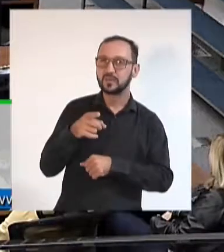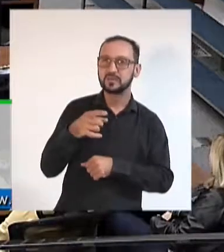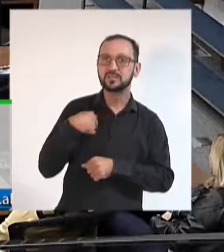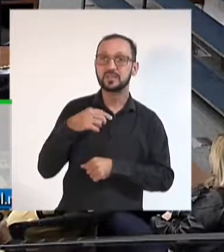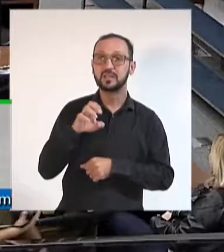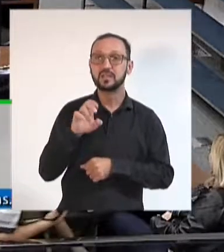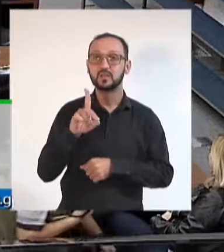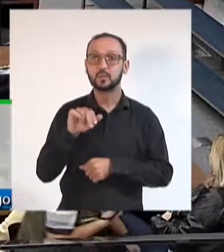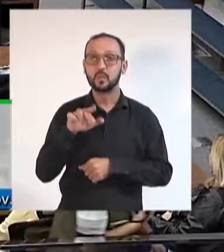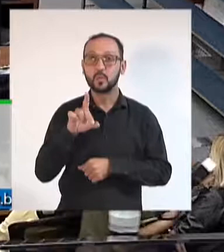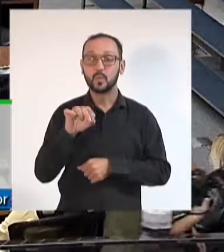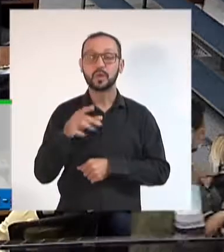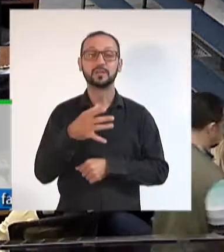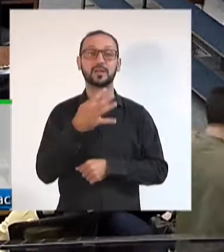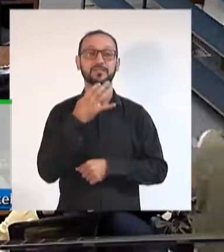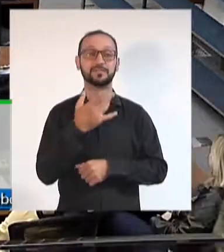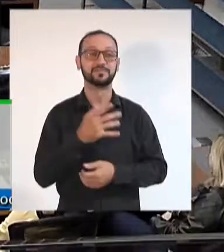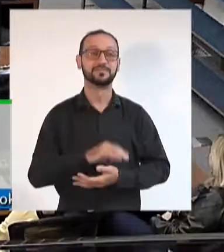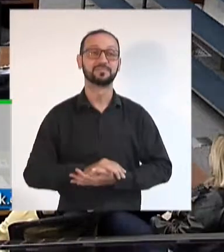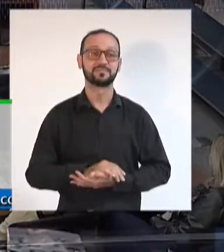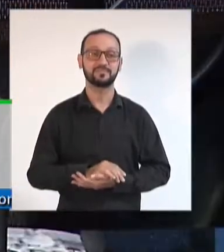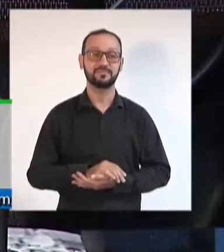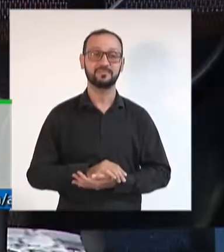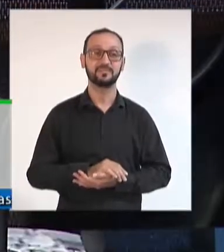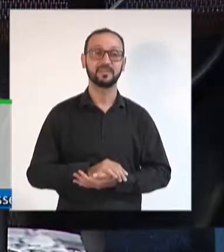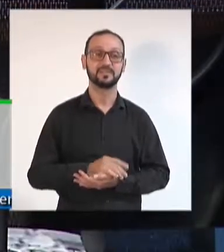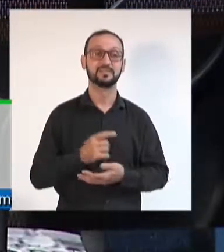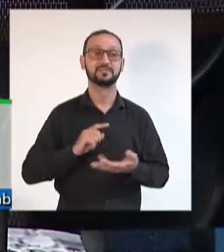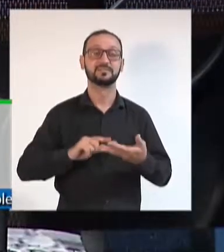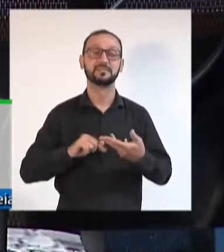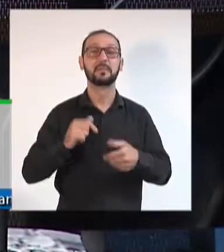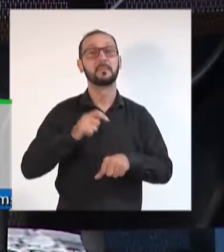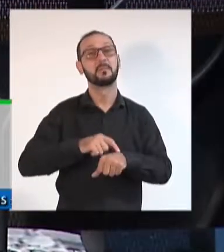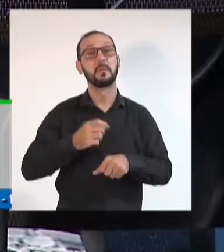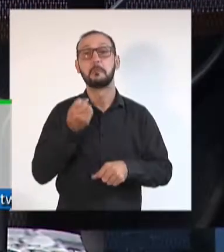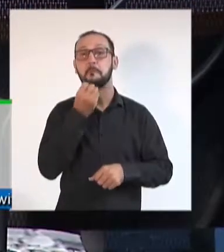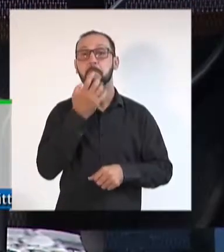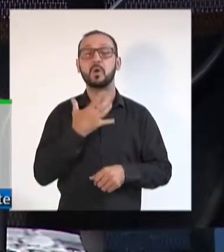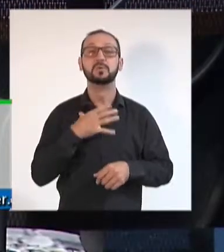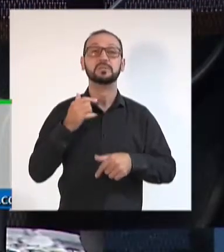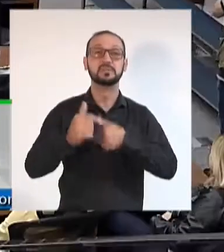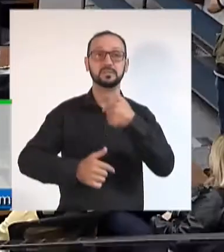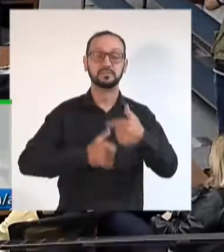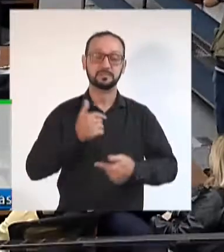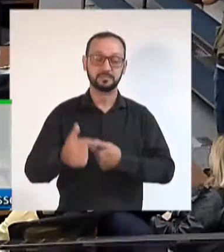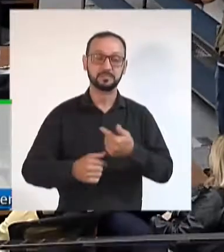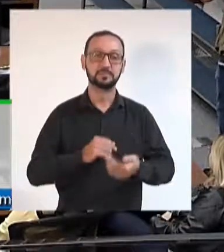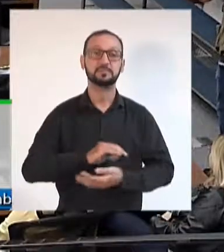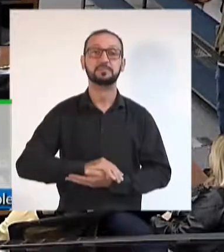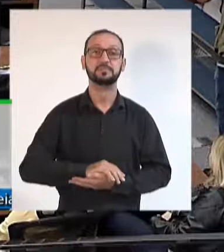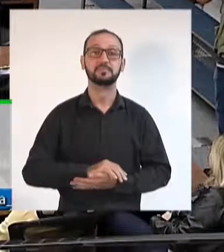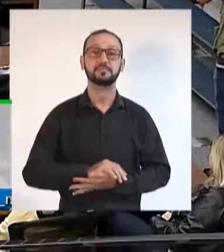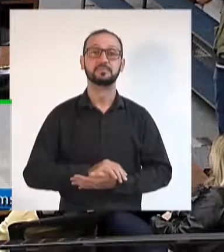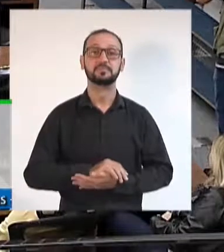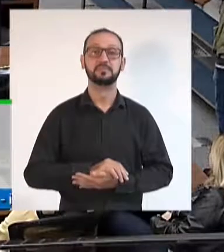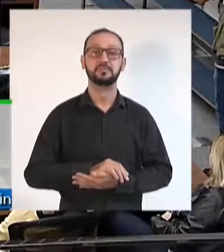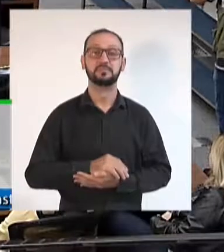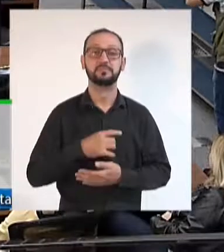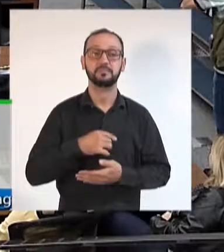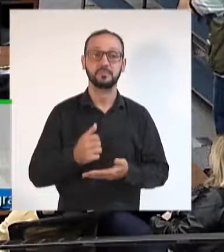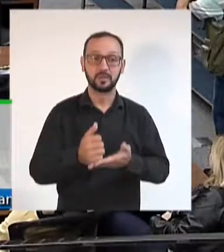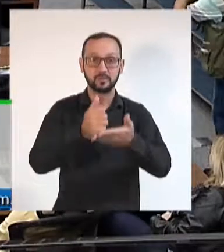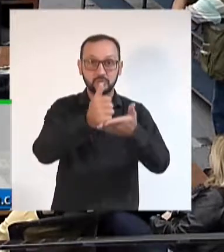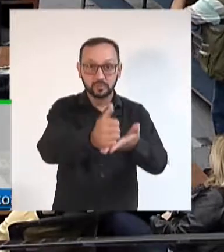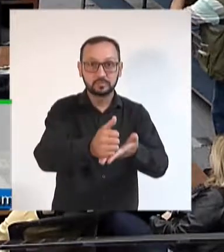é o Eduardo? Então, essas são as coisas boas, desse nosso trabalho, em prol da